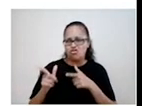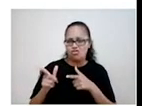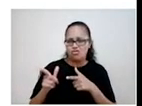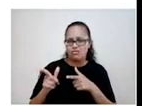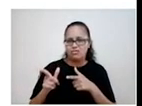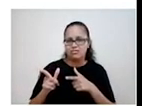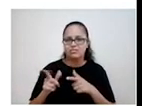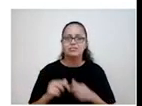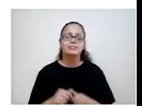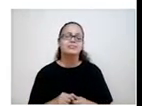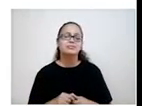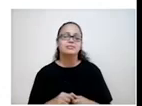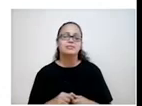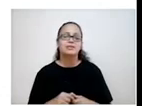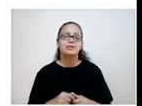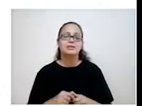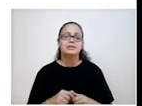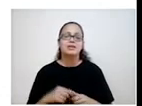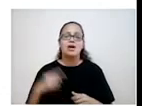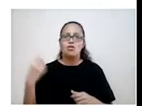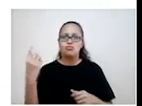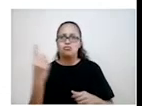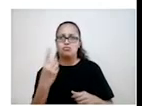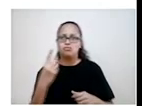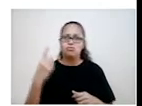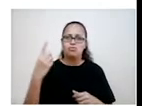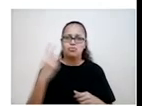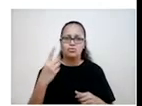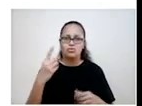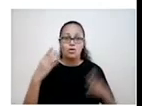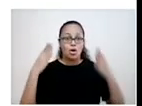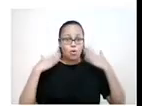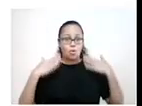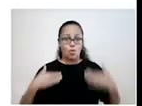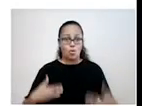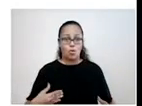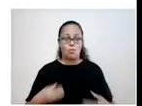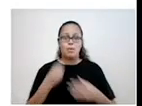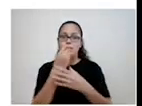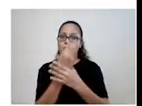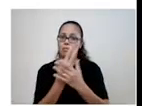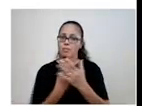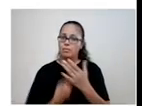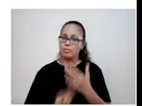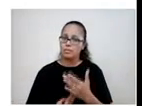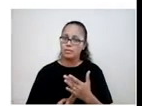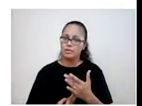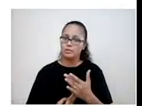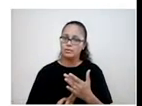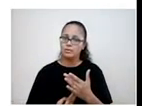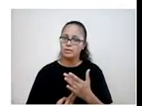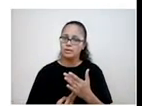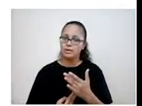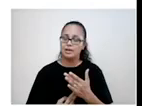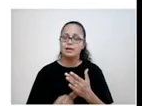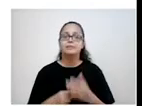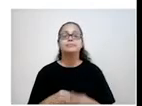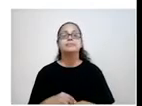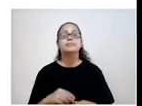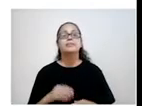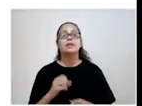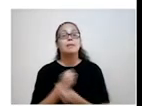flechas, máquinas de voar, roupa especial para mergulho, roda d'água mais eficiente, paraquedas,